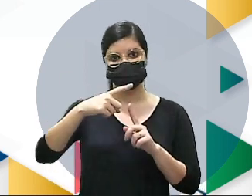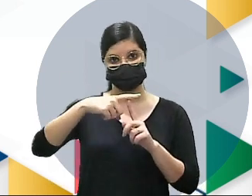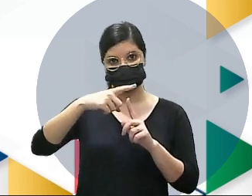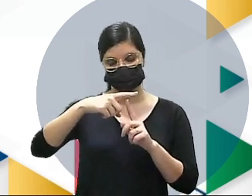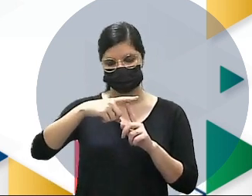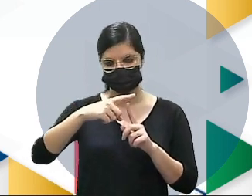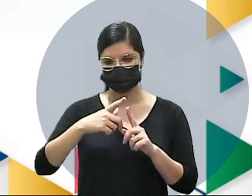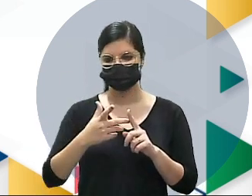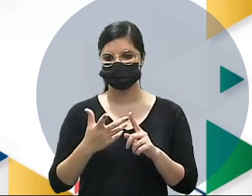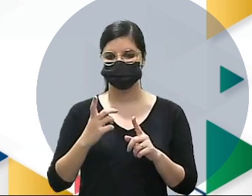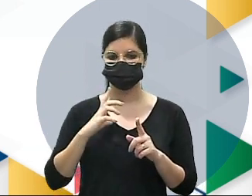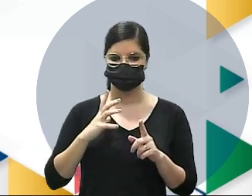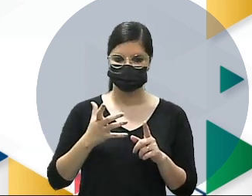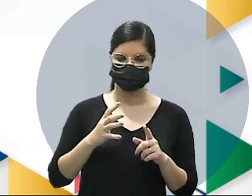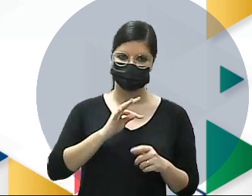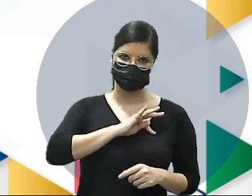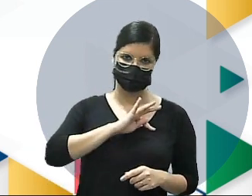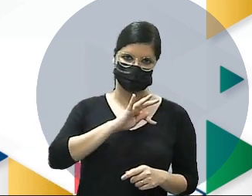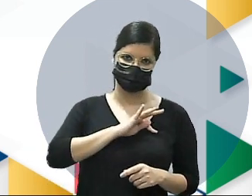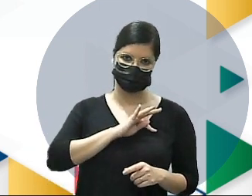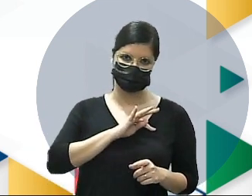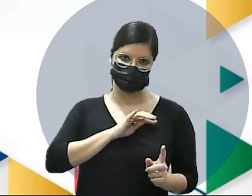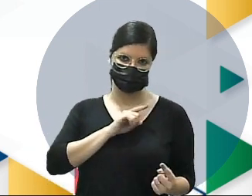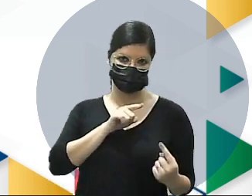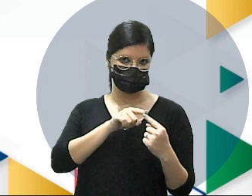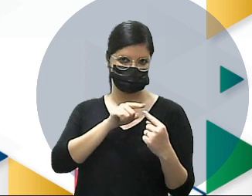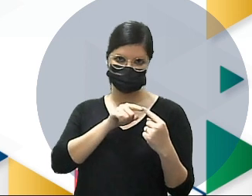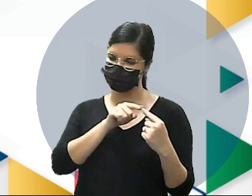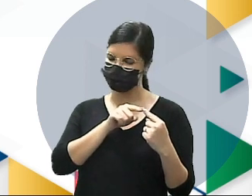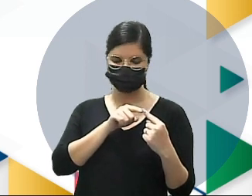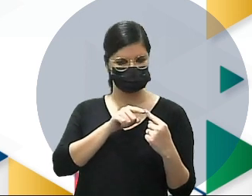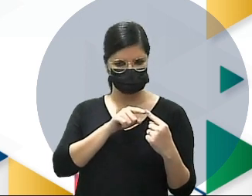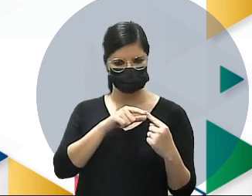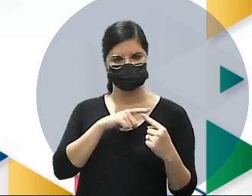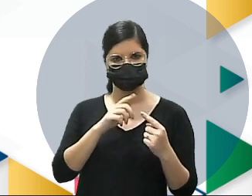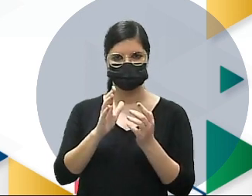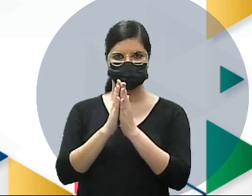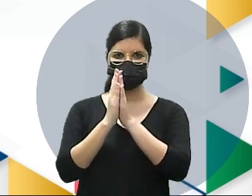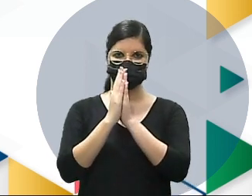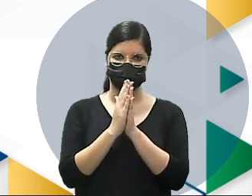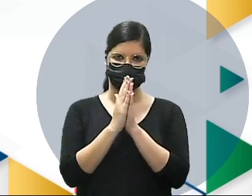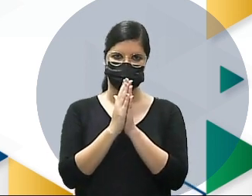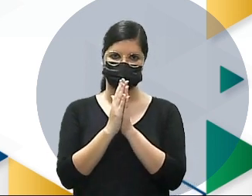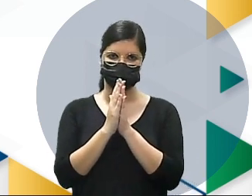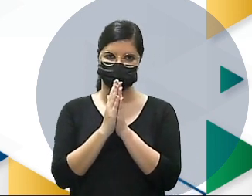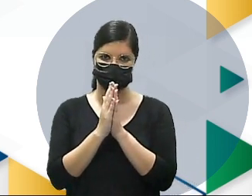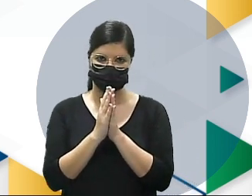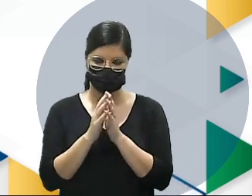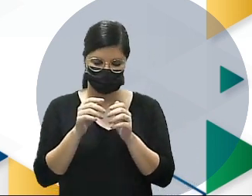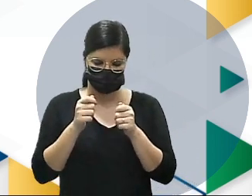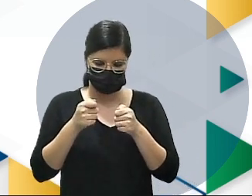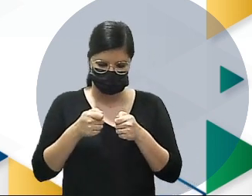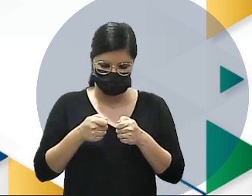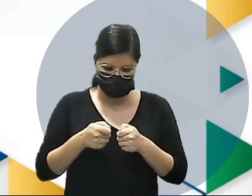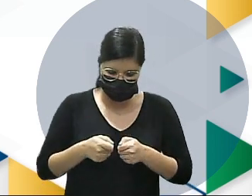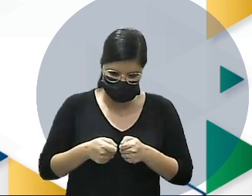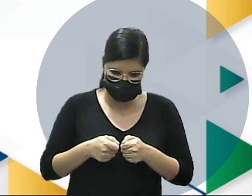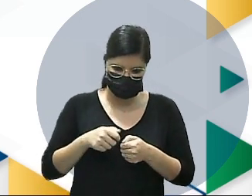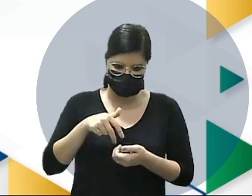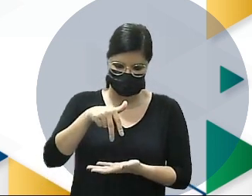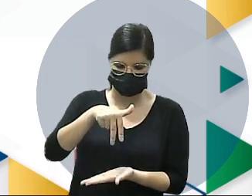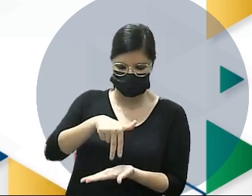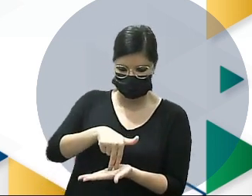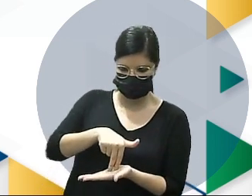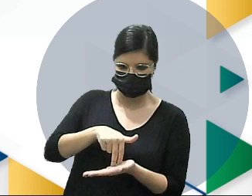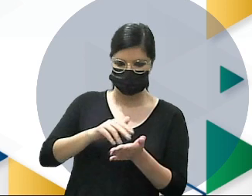um tempo de dança que não se limita a conjunto de técnicas específicas então lembra o balé você tem que tar lá pezinho juntos na ponta do pé fazendo aqueles